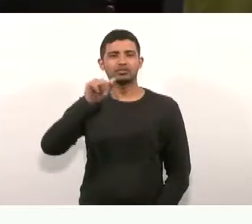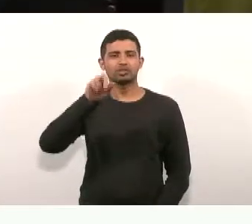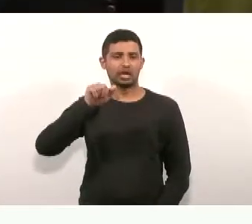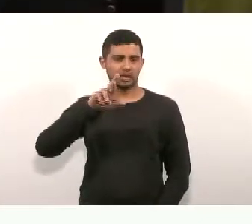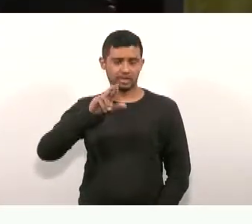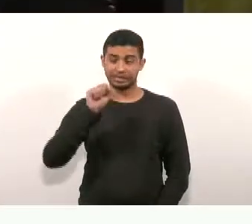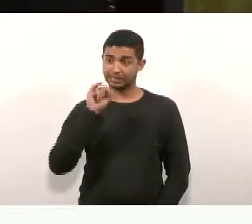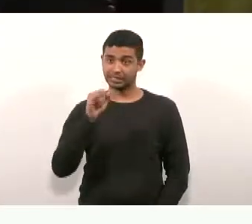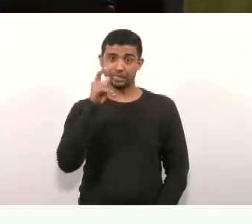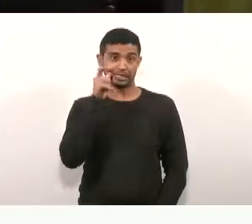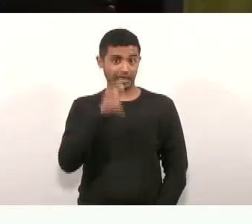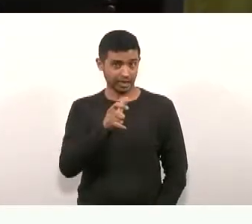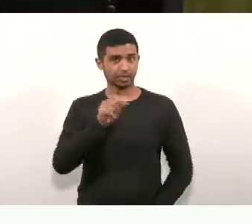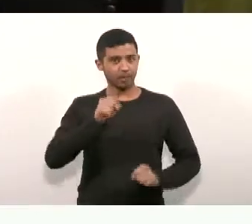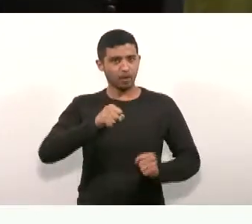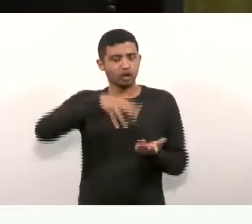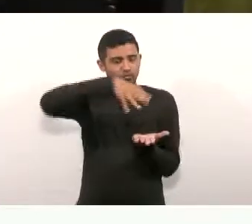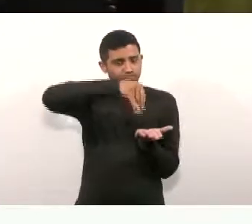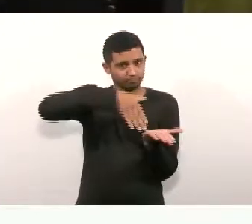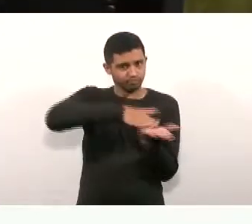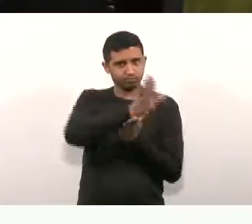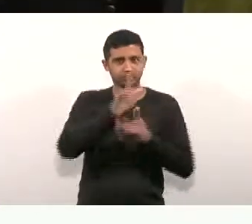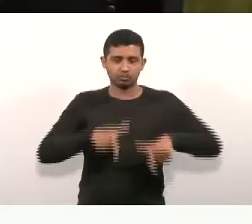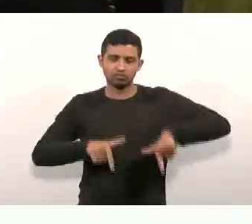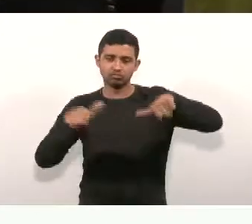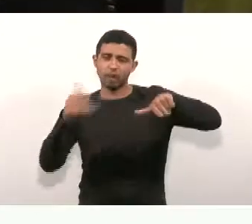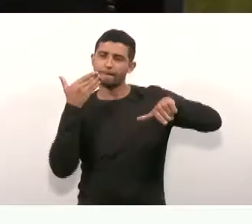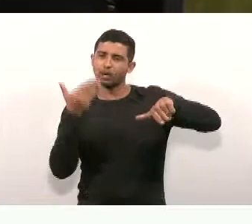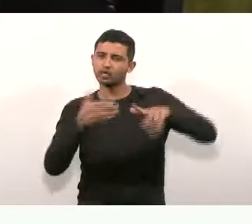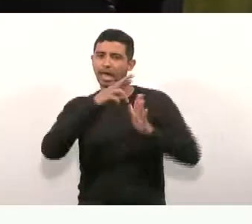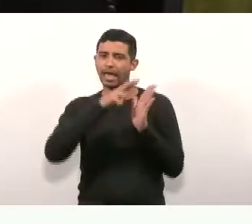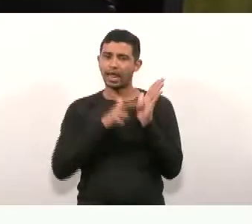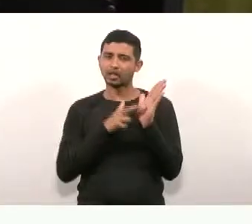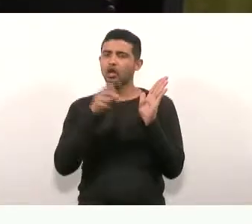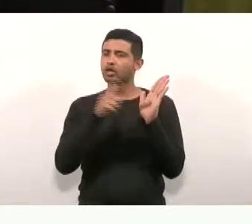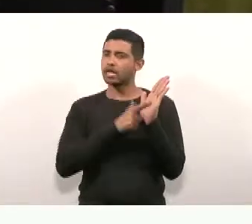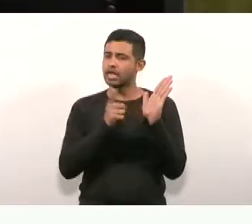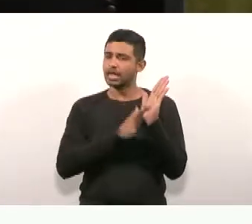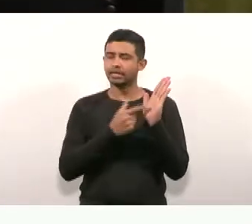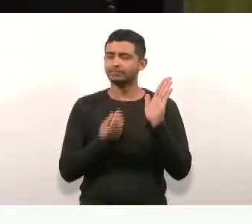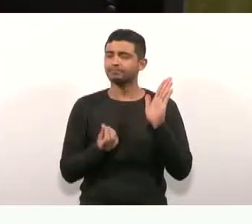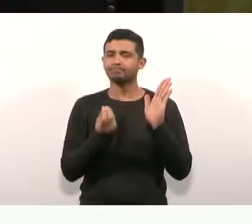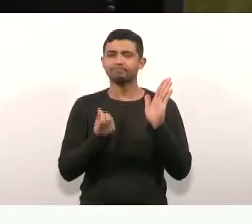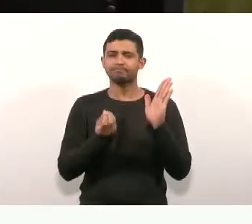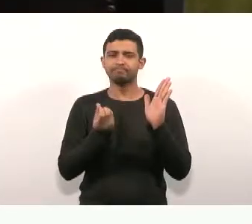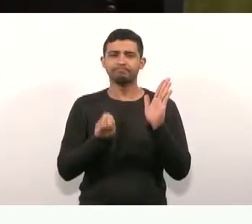interesse, eu posso depois deixar uma cópia contigo a respeito desse relatório, que foi bastante